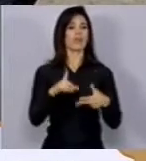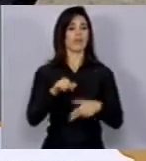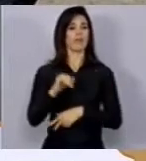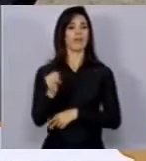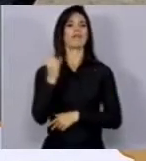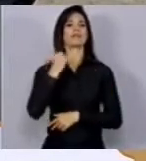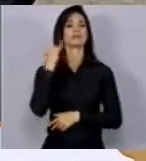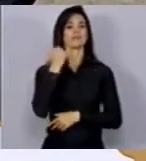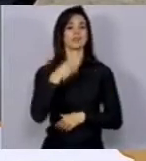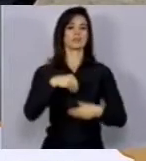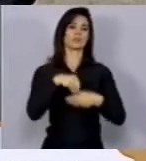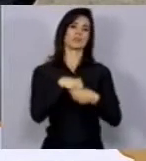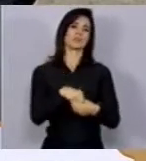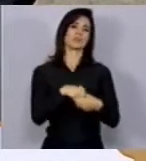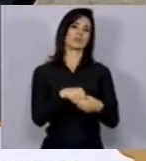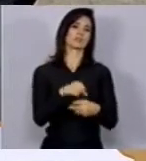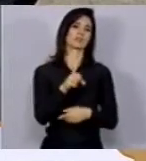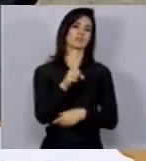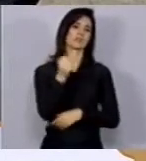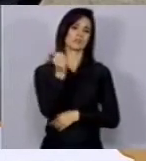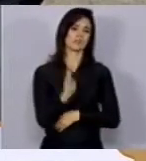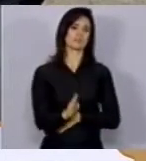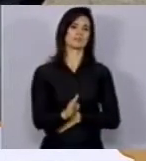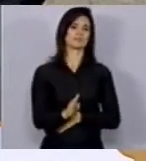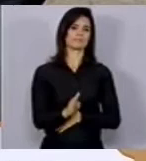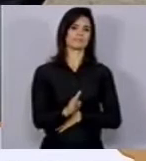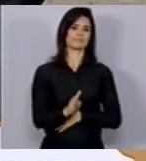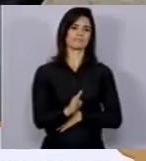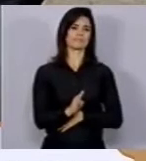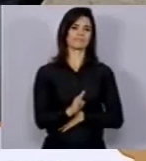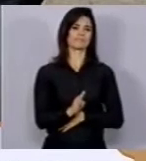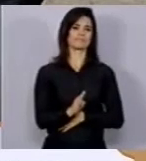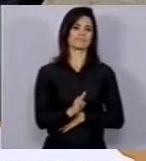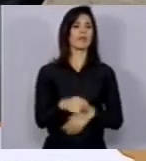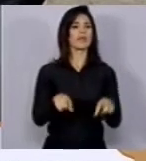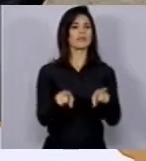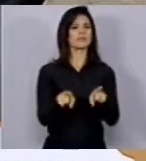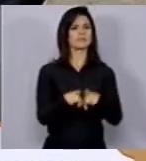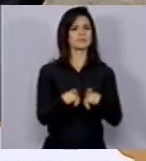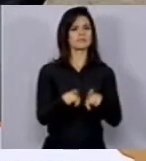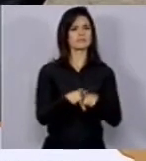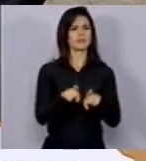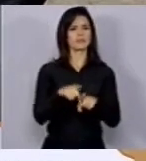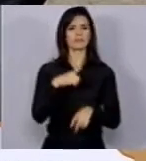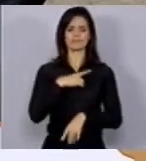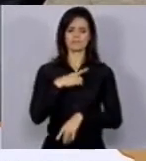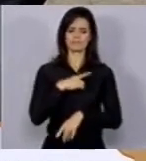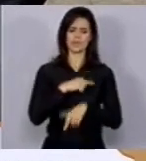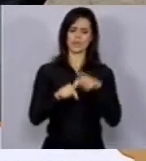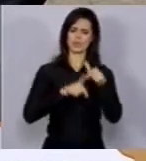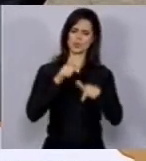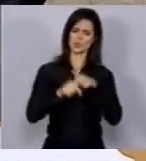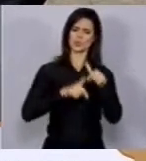cenário institucional do país. Não bastasse, lida com a sobrecarga que lhe impõe